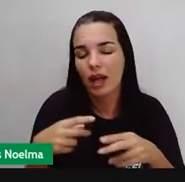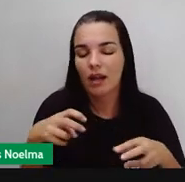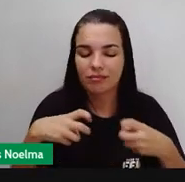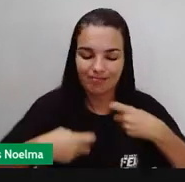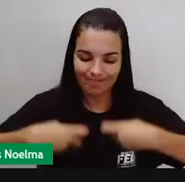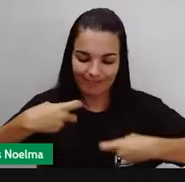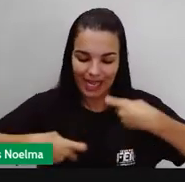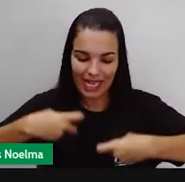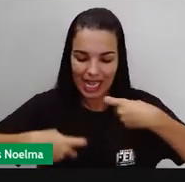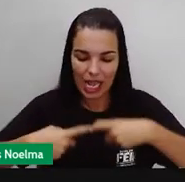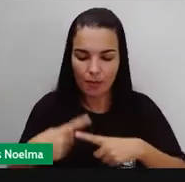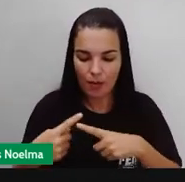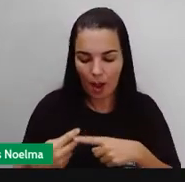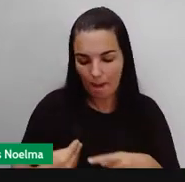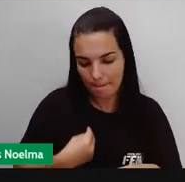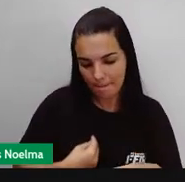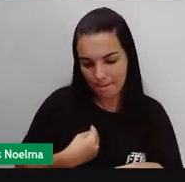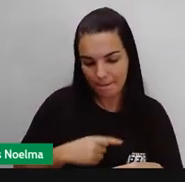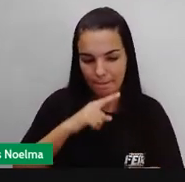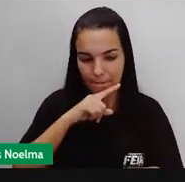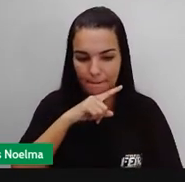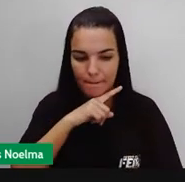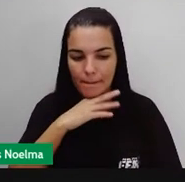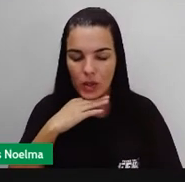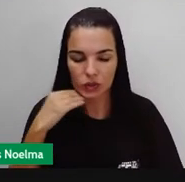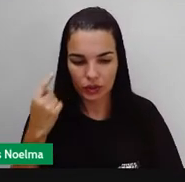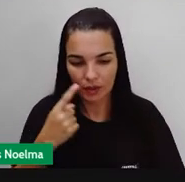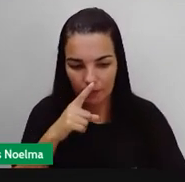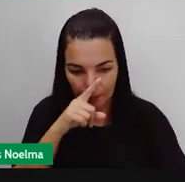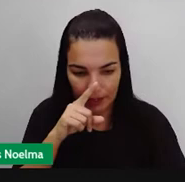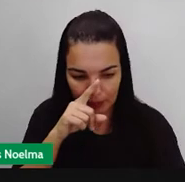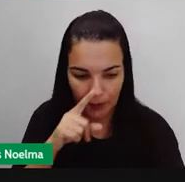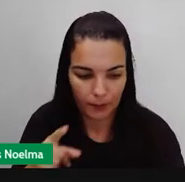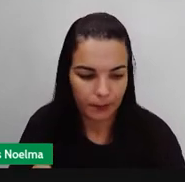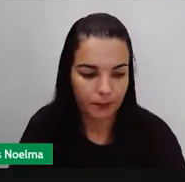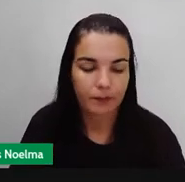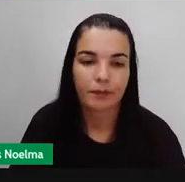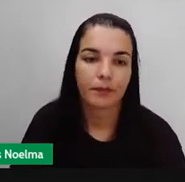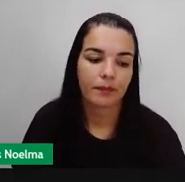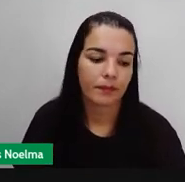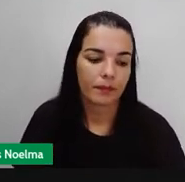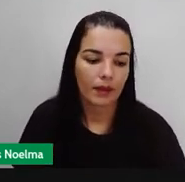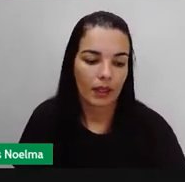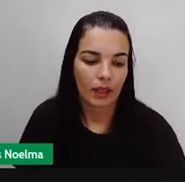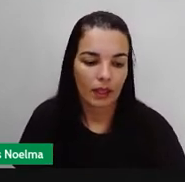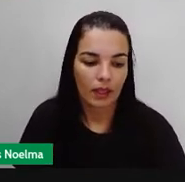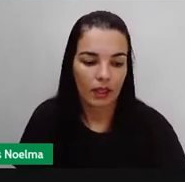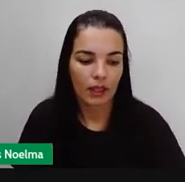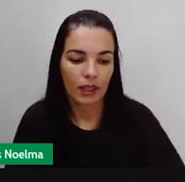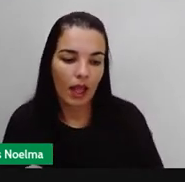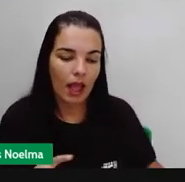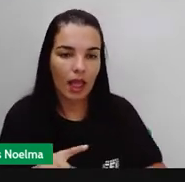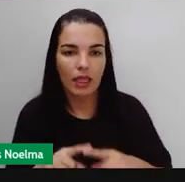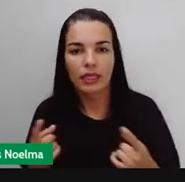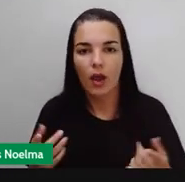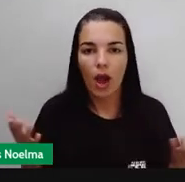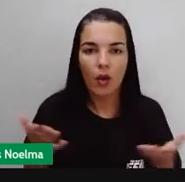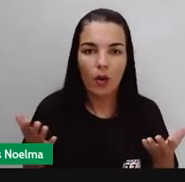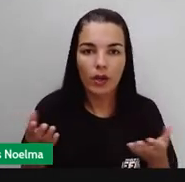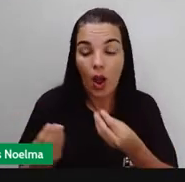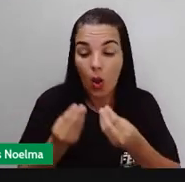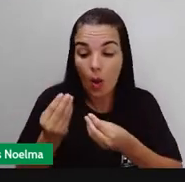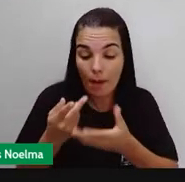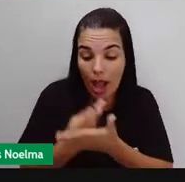ao risco de vida. E voltando aqui ao assunto migrações, vamos falar agora sobre as migrações